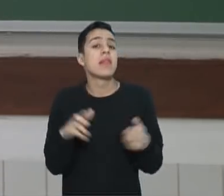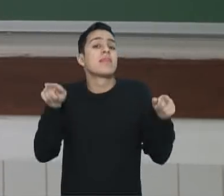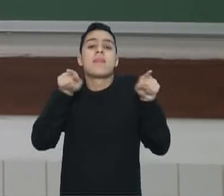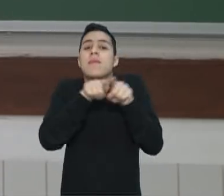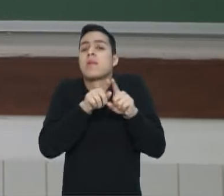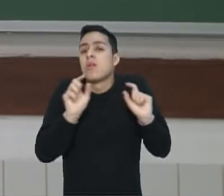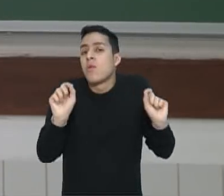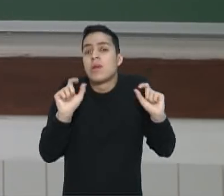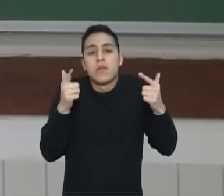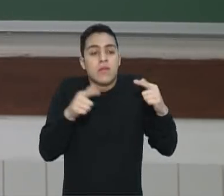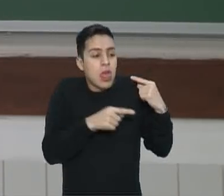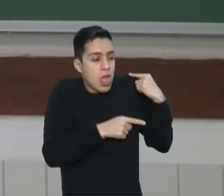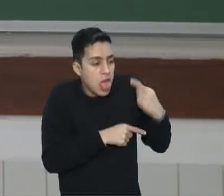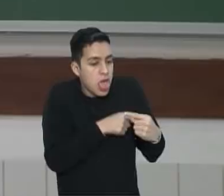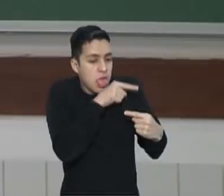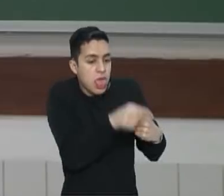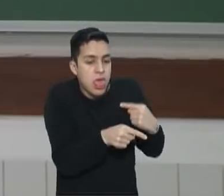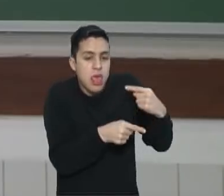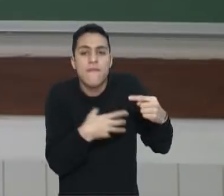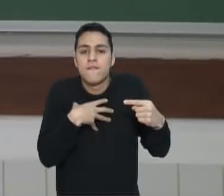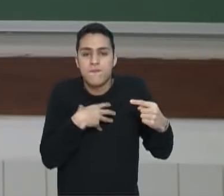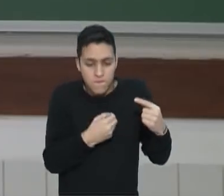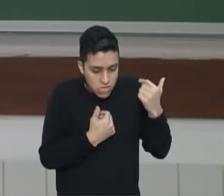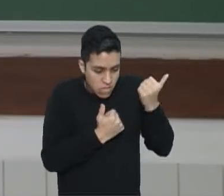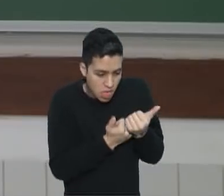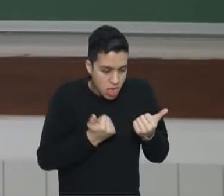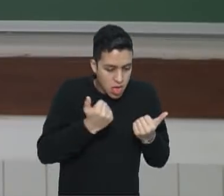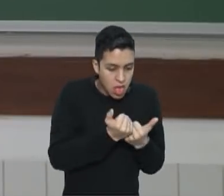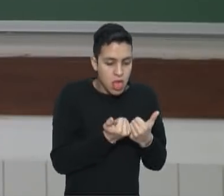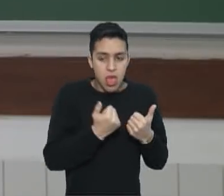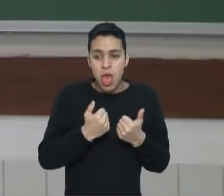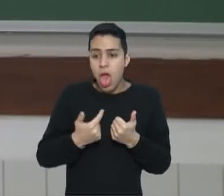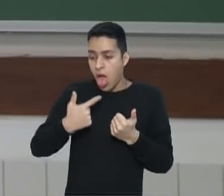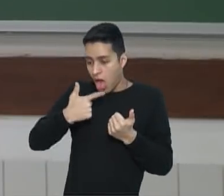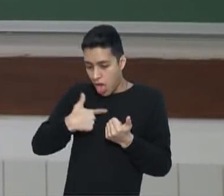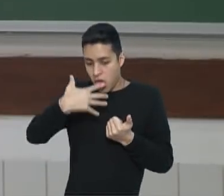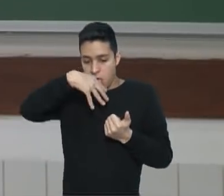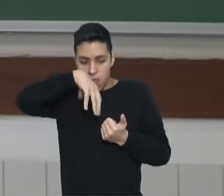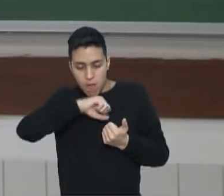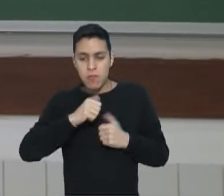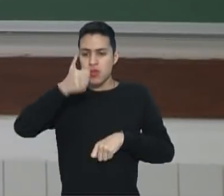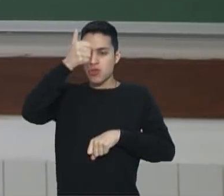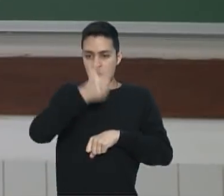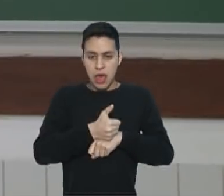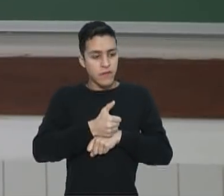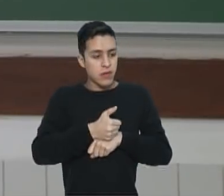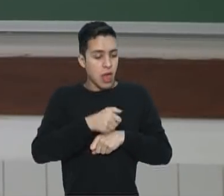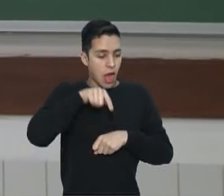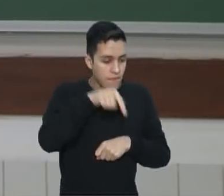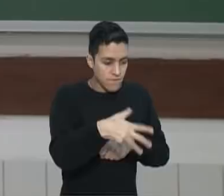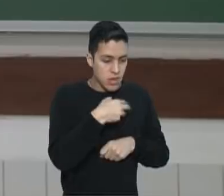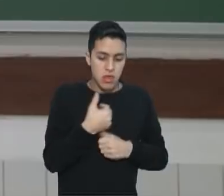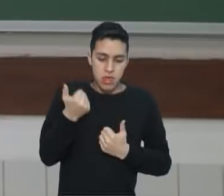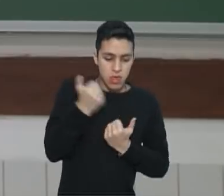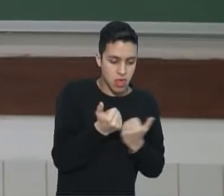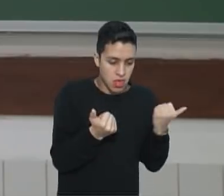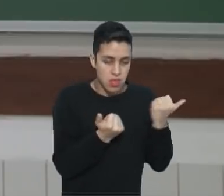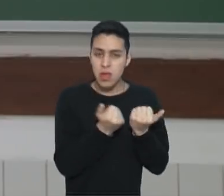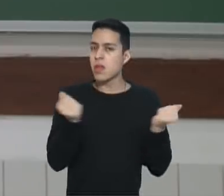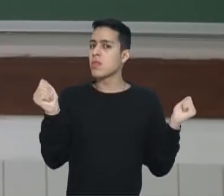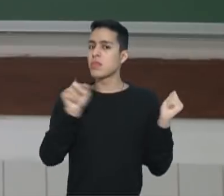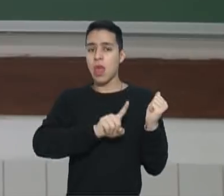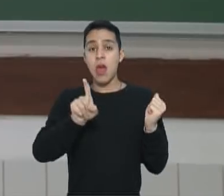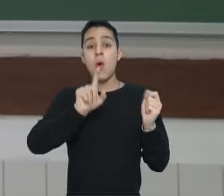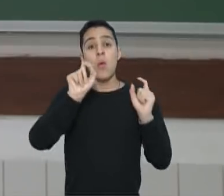havia hereditariedade. Não era passado o comando de pai para filho, mas por destaques bélicos. Quanto maior